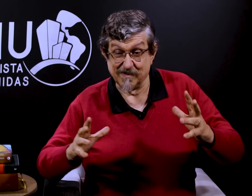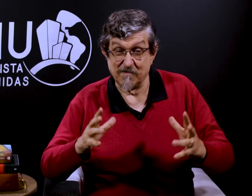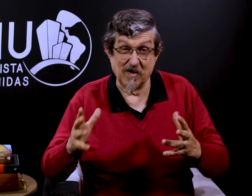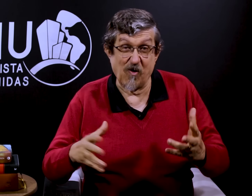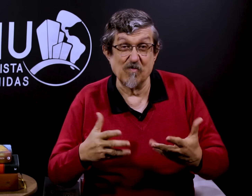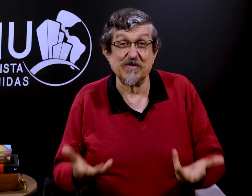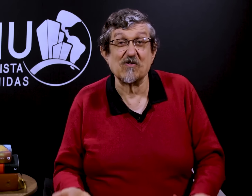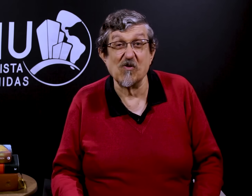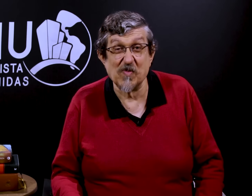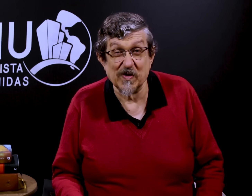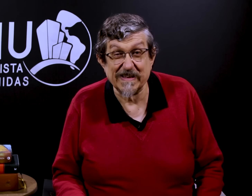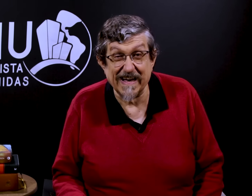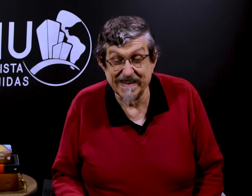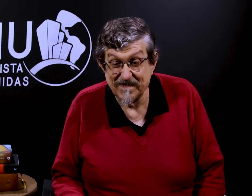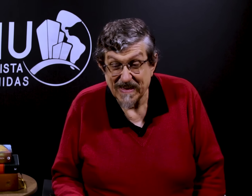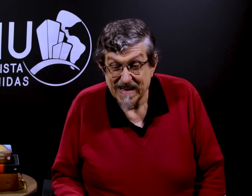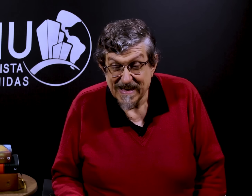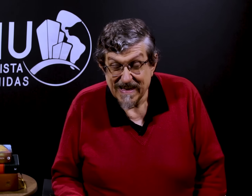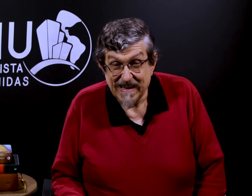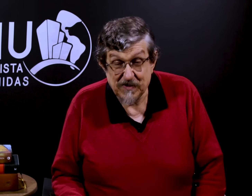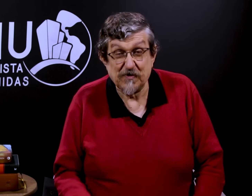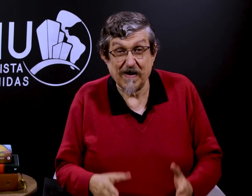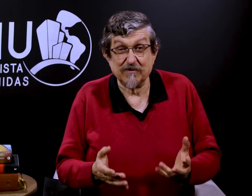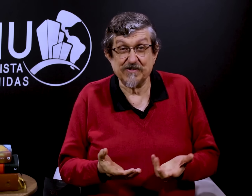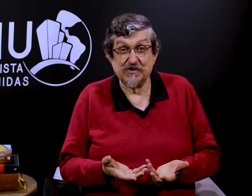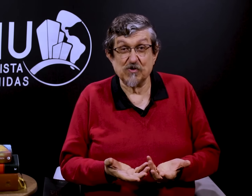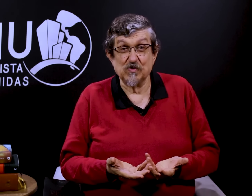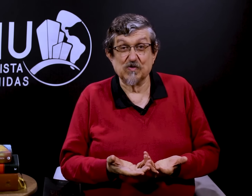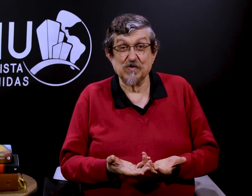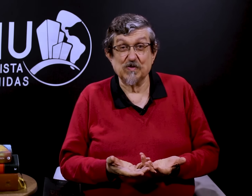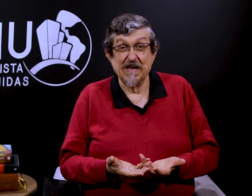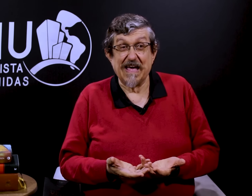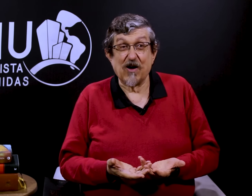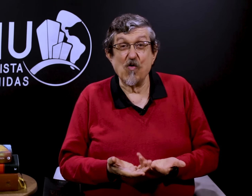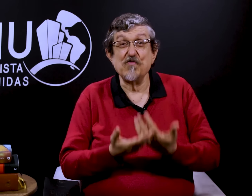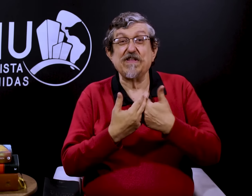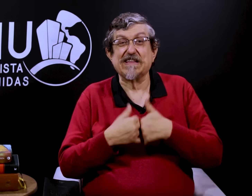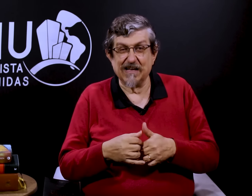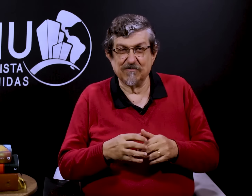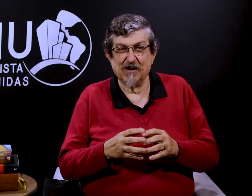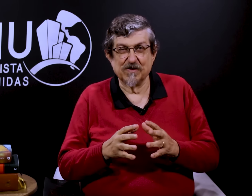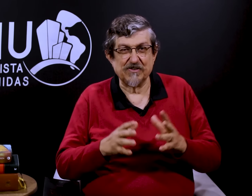graça, querendo saber como se comportar, E, de fato, a gente, quando